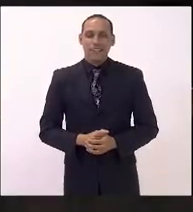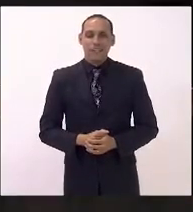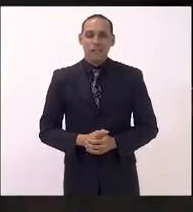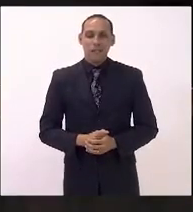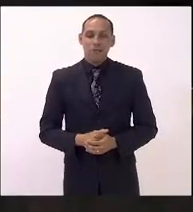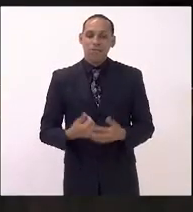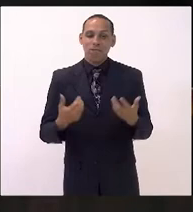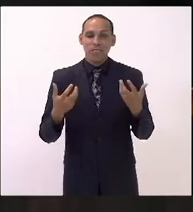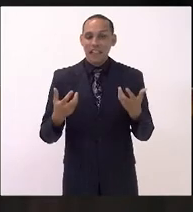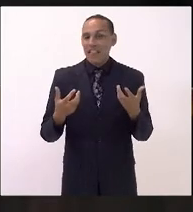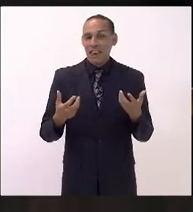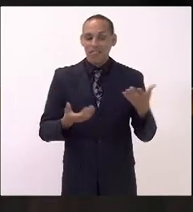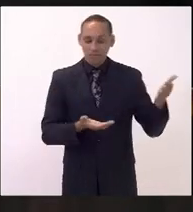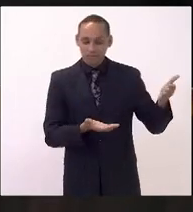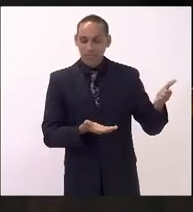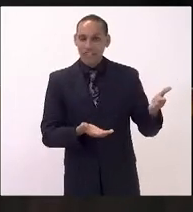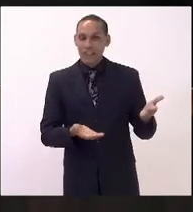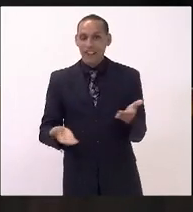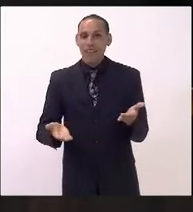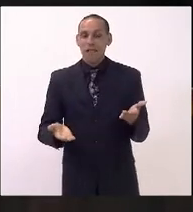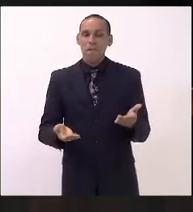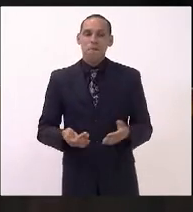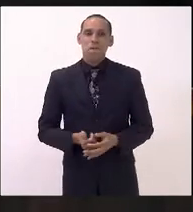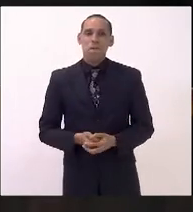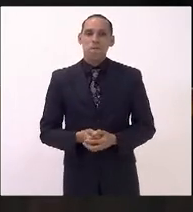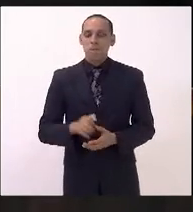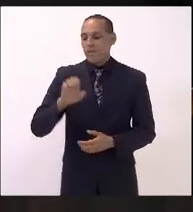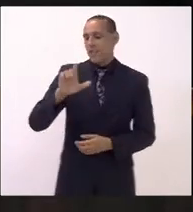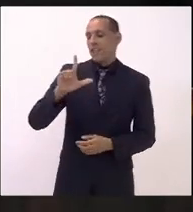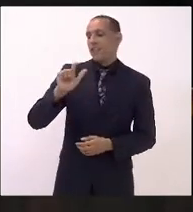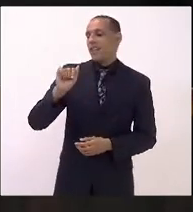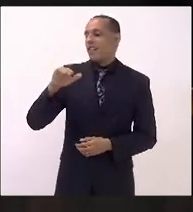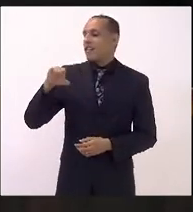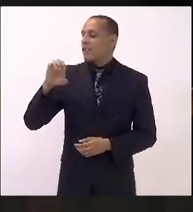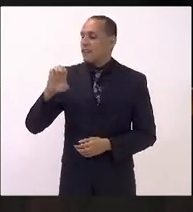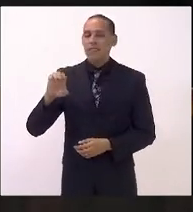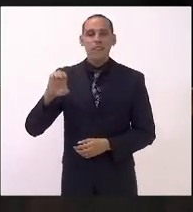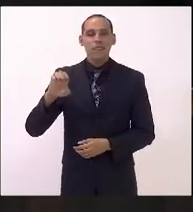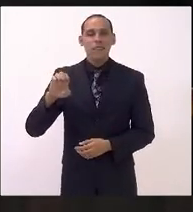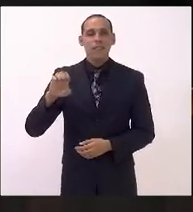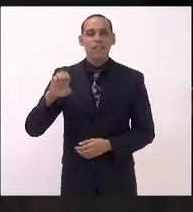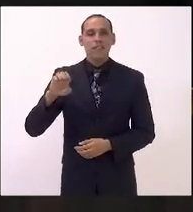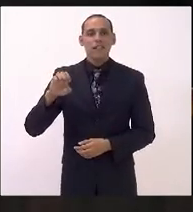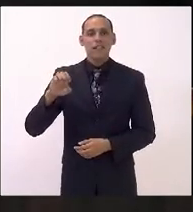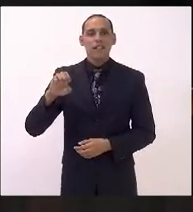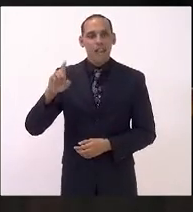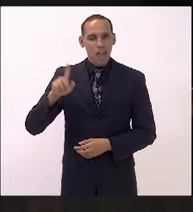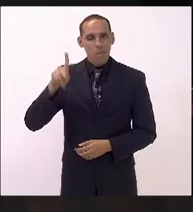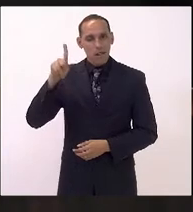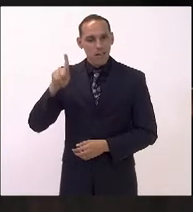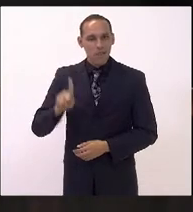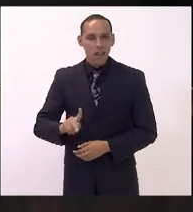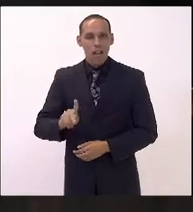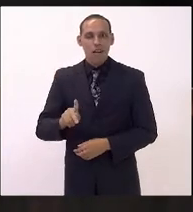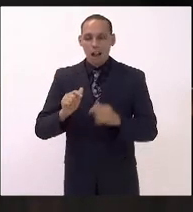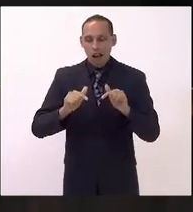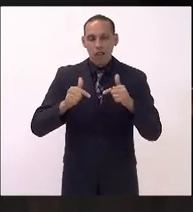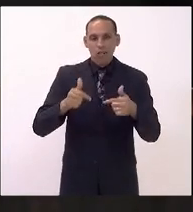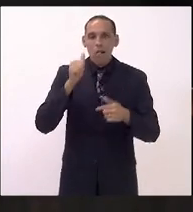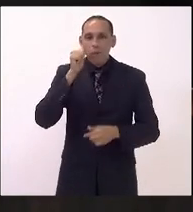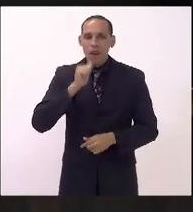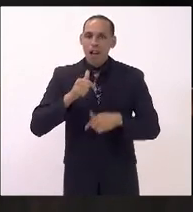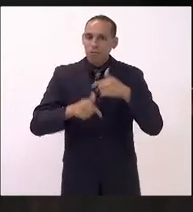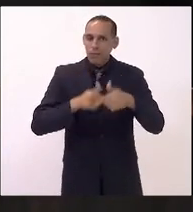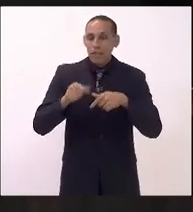Eu queria convidar a Elaine, que é presidente da Ação da Mulher Trabalhista, e